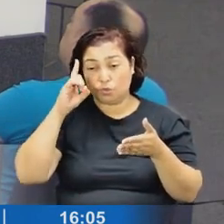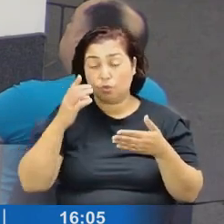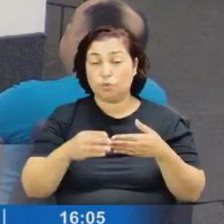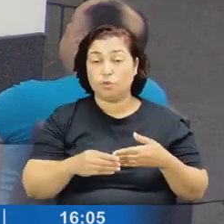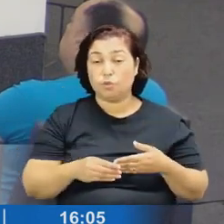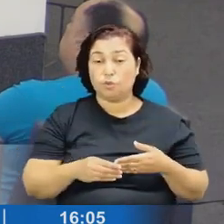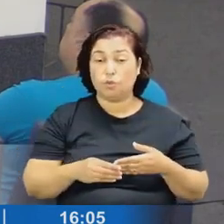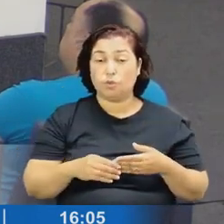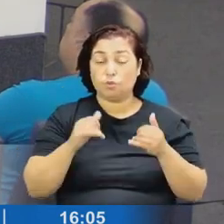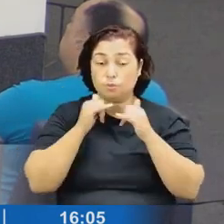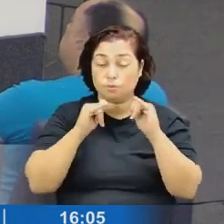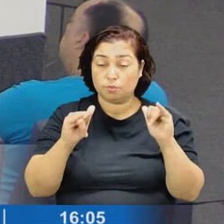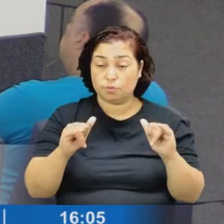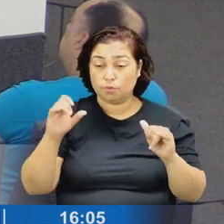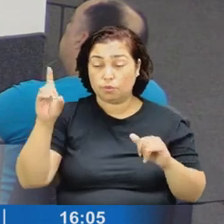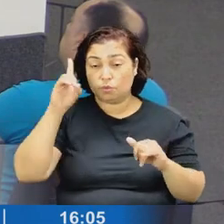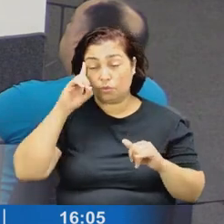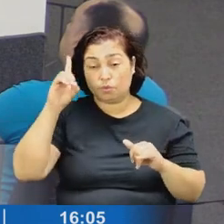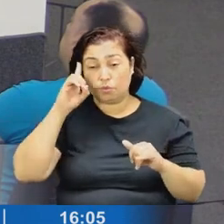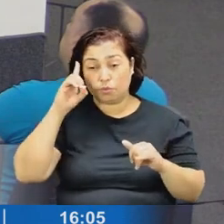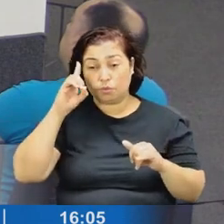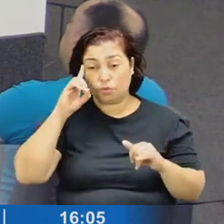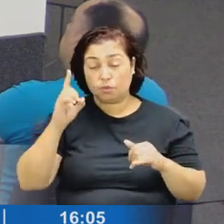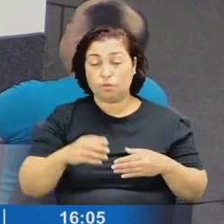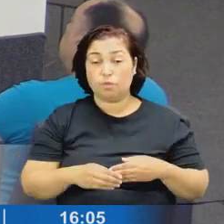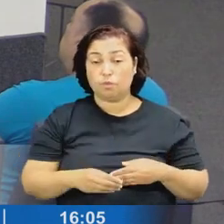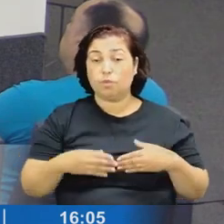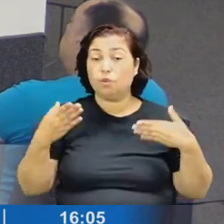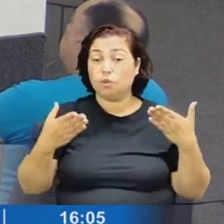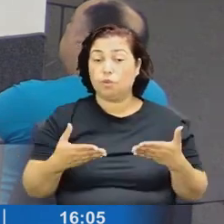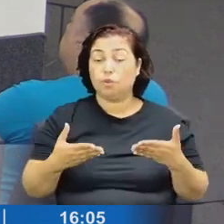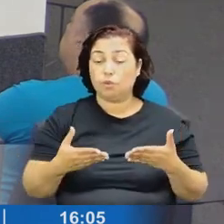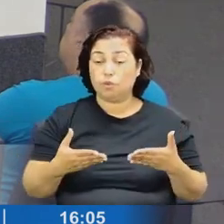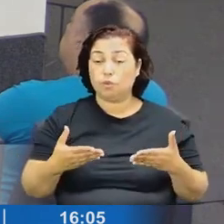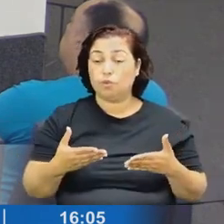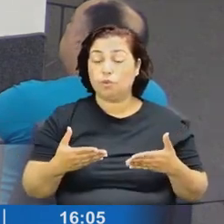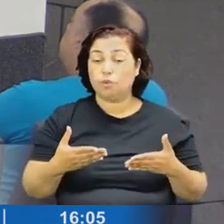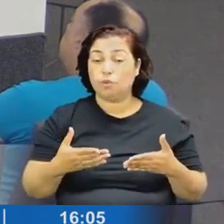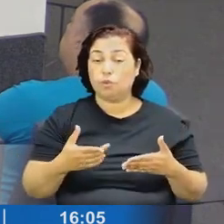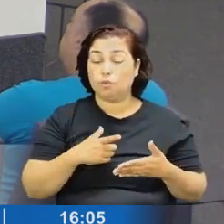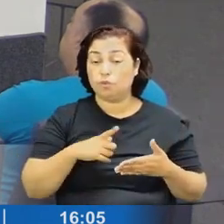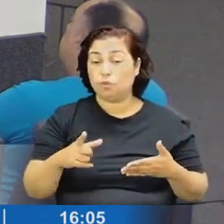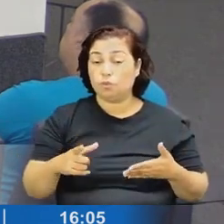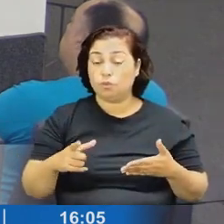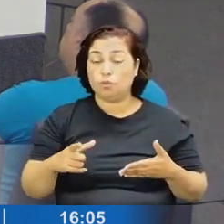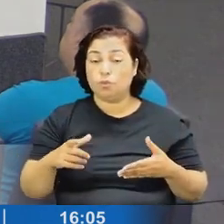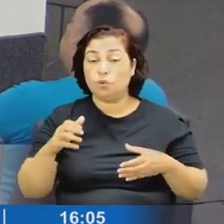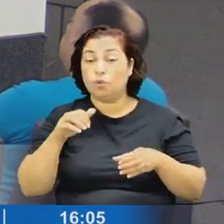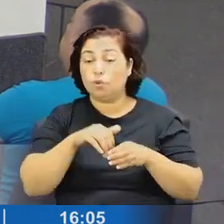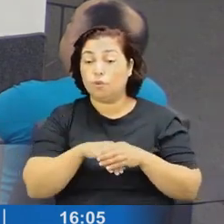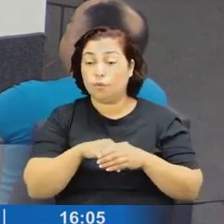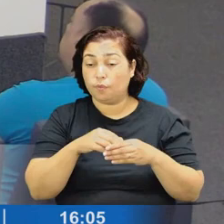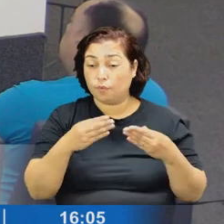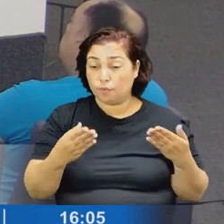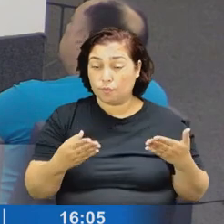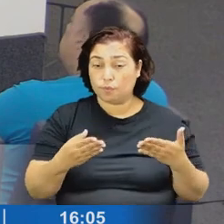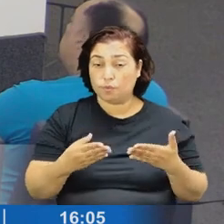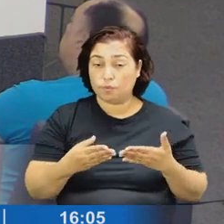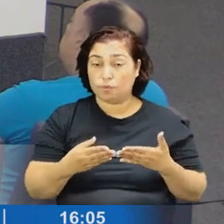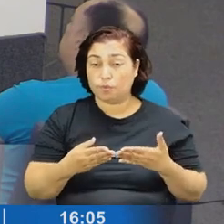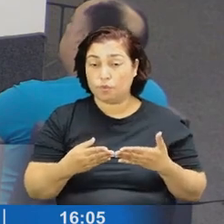lembrou a publicação tem que ser diária então mais tempo todo dia e hoje você tem fim da Coligação o voto ele tá muito mais personal